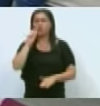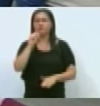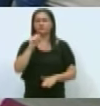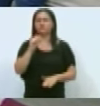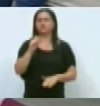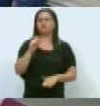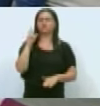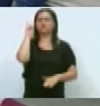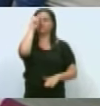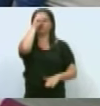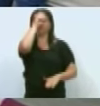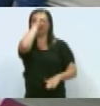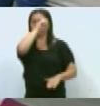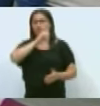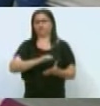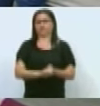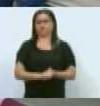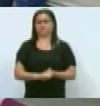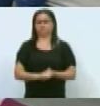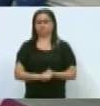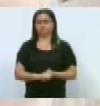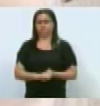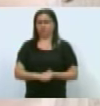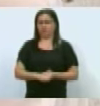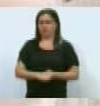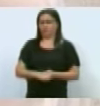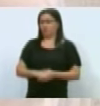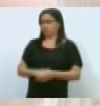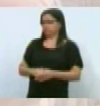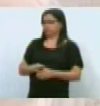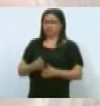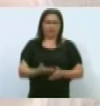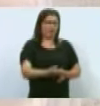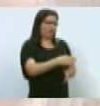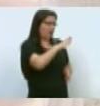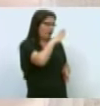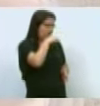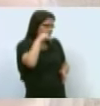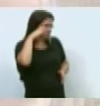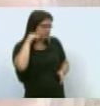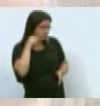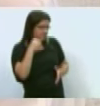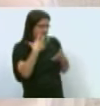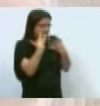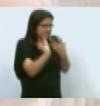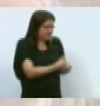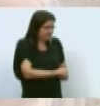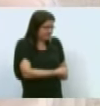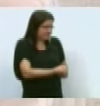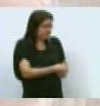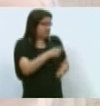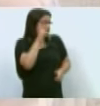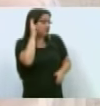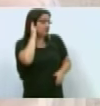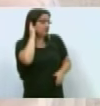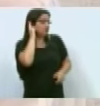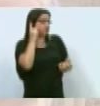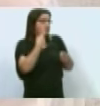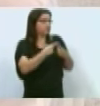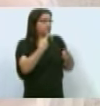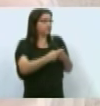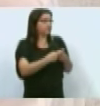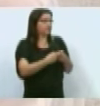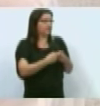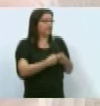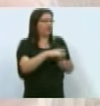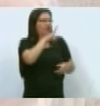pior fase? Ah, eu acho que foi a fase da adolescência, de aceitação, porque existe todo um contexto de